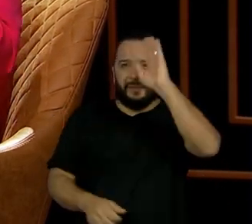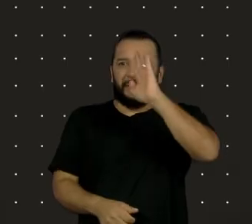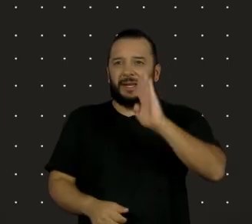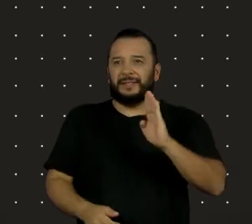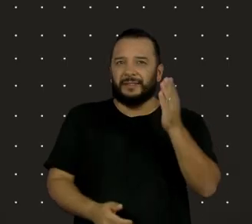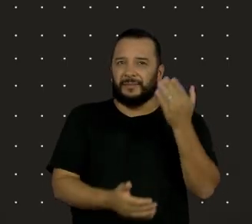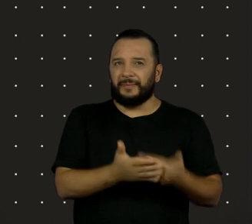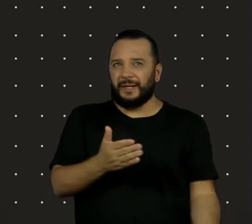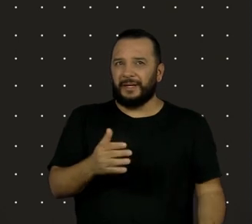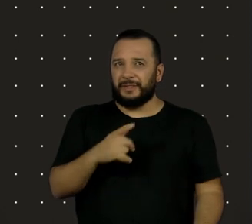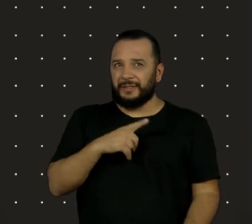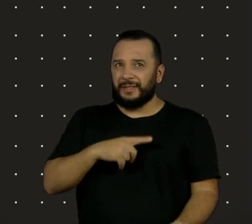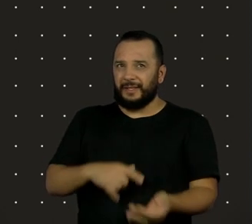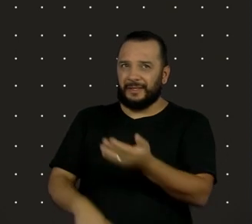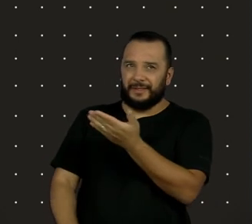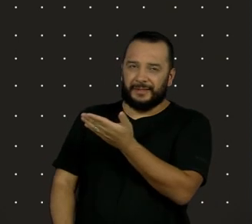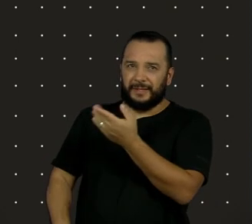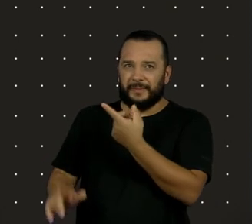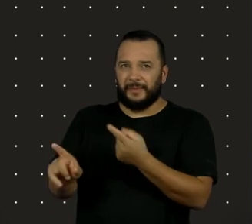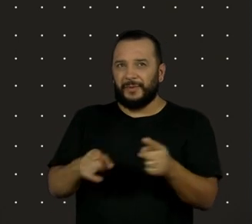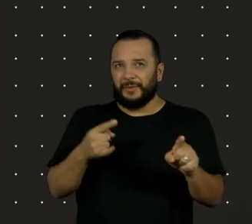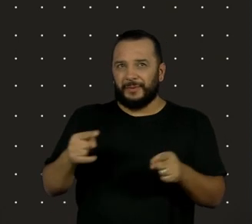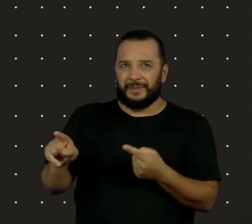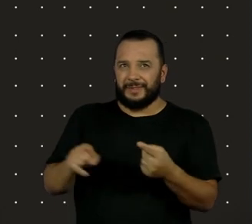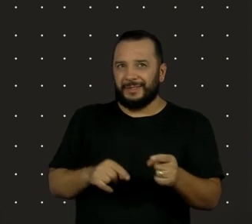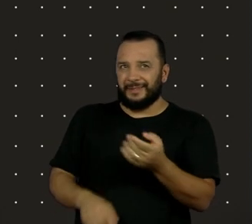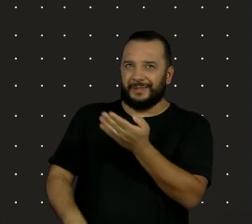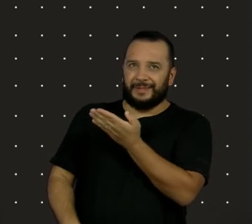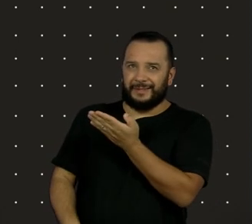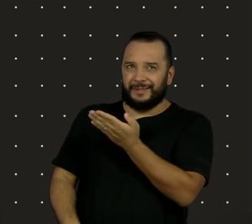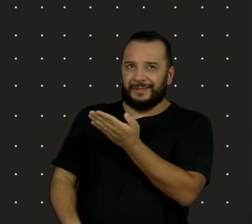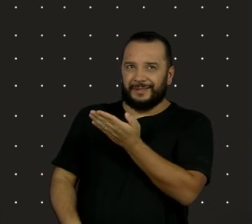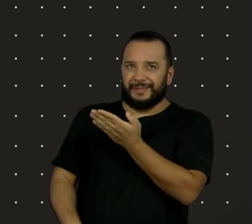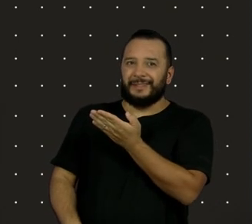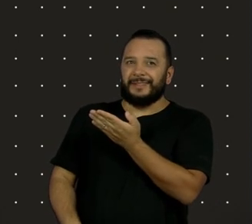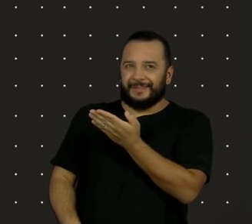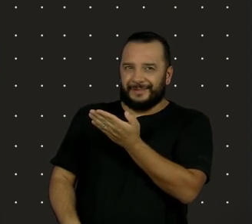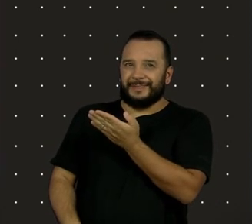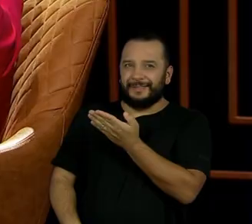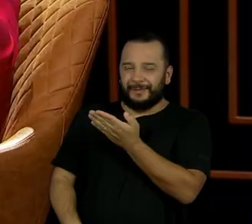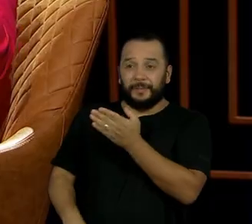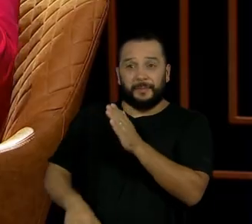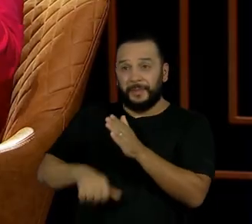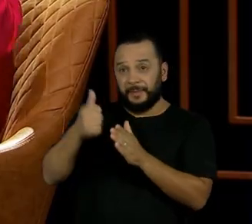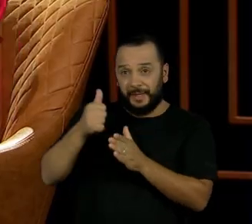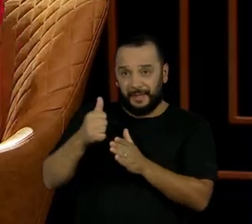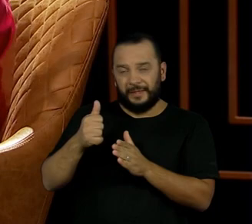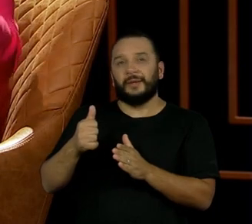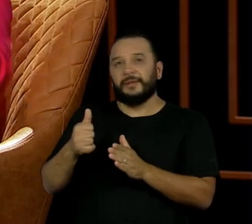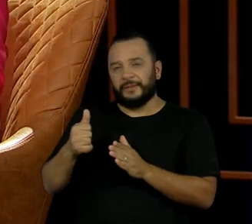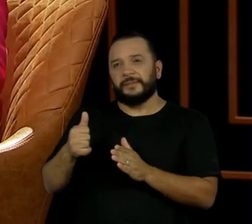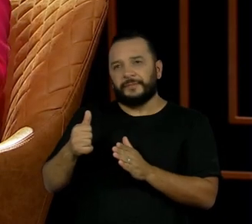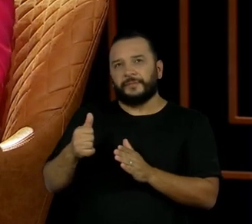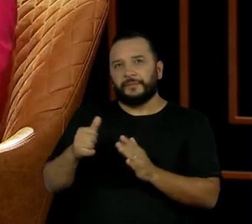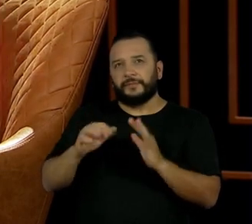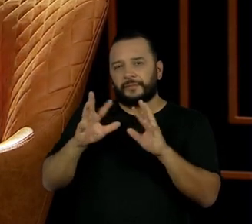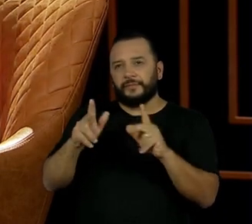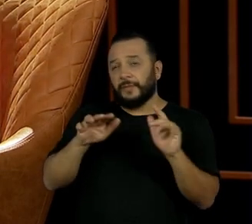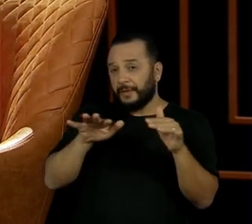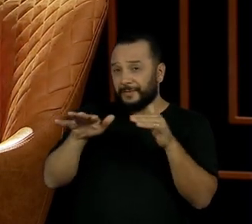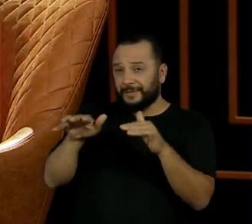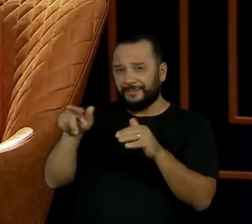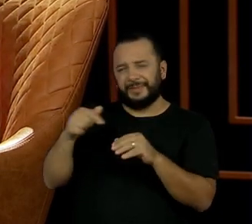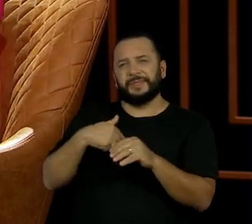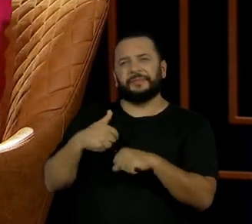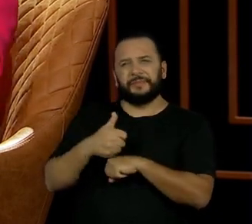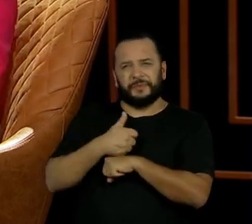do Jorge que é o samba Sport Fino que deu certo essa essa minha colocação obviamente todo mundo enxerga o talento mas